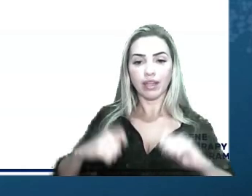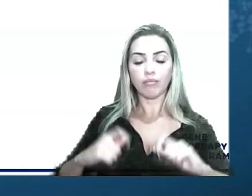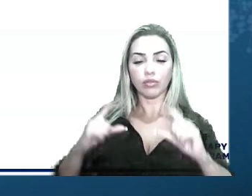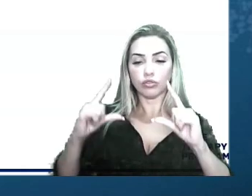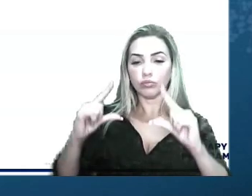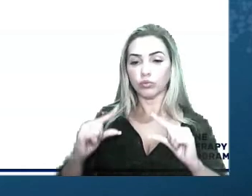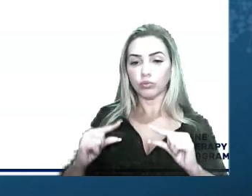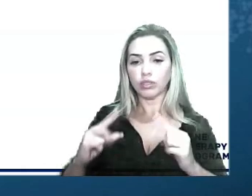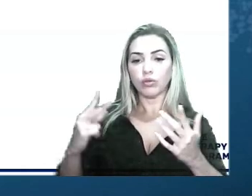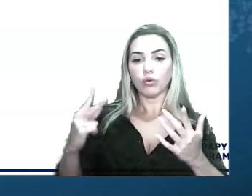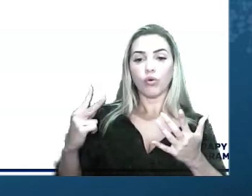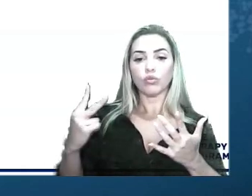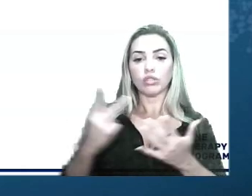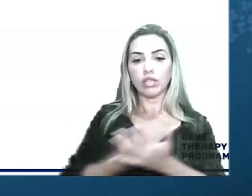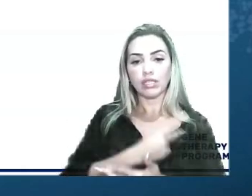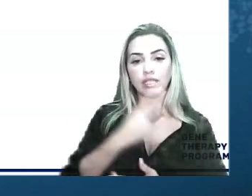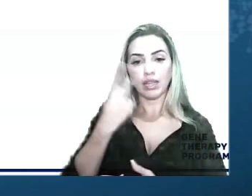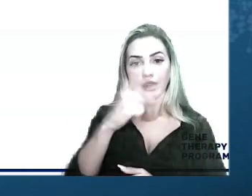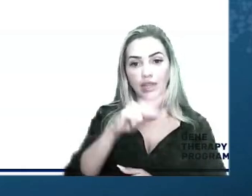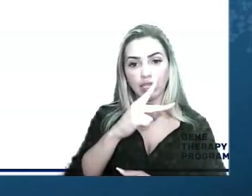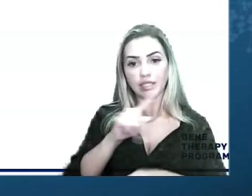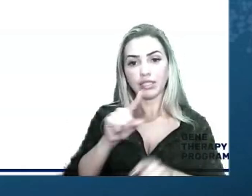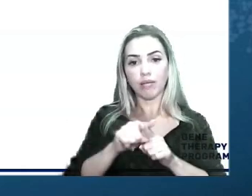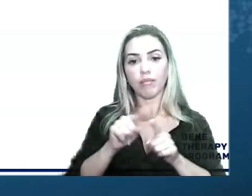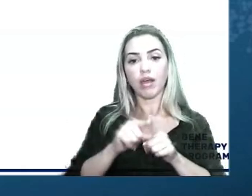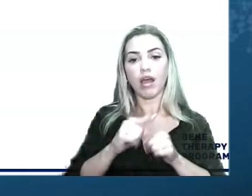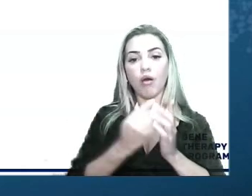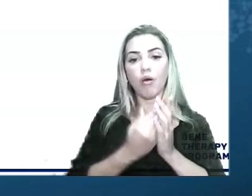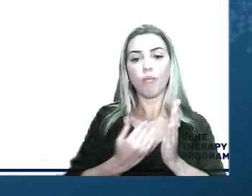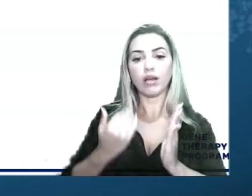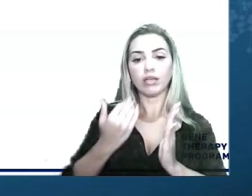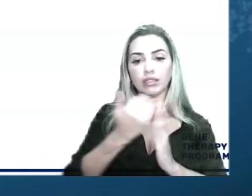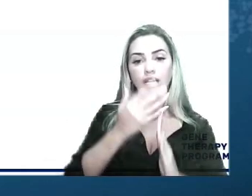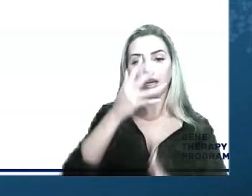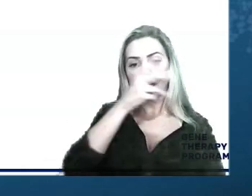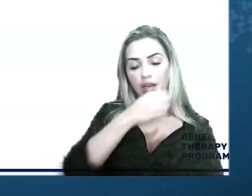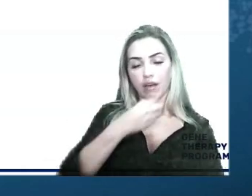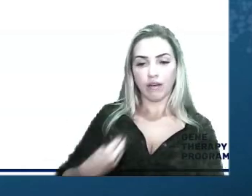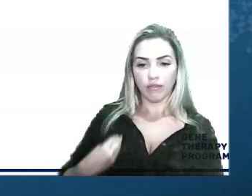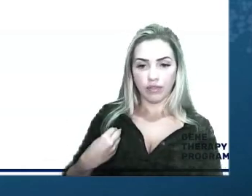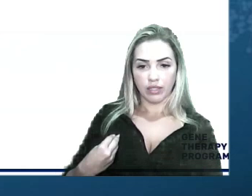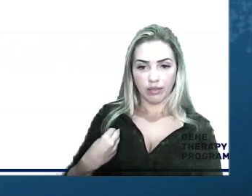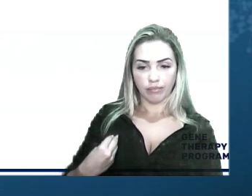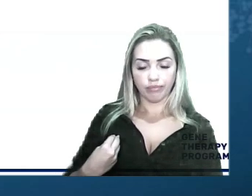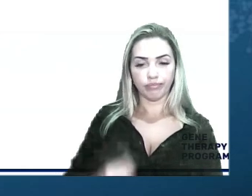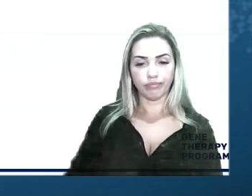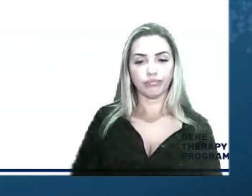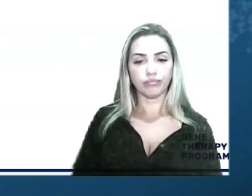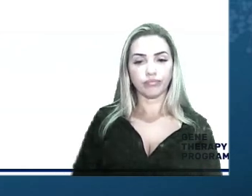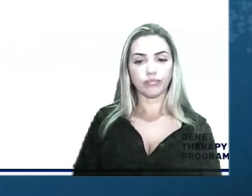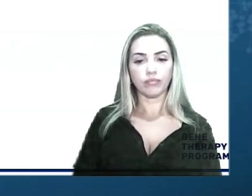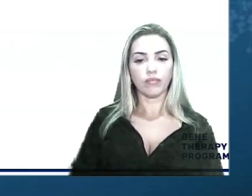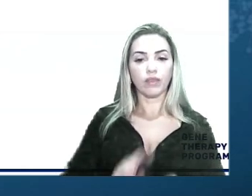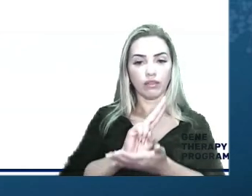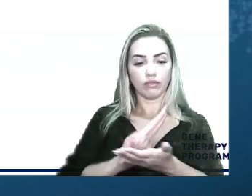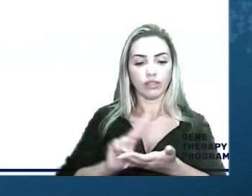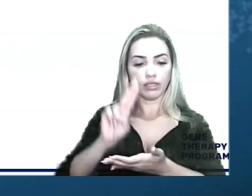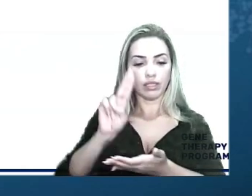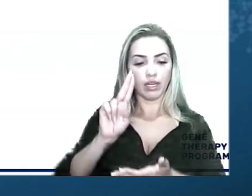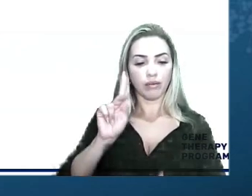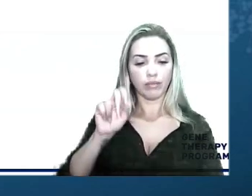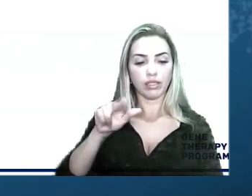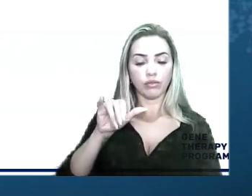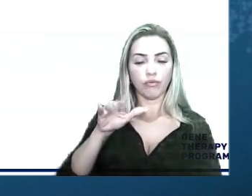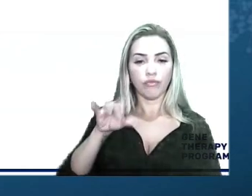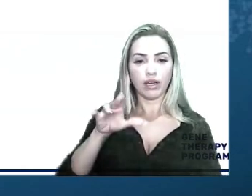a ocorrência do substrato e aumentando a sobrevivência. Na Universidade da Pensilvânia, a gente